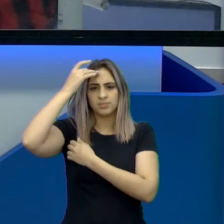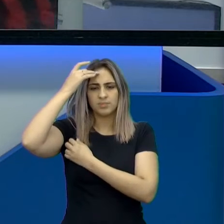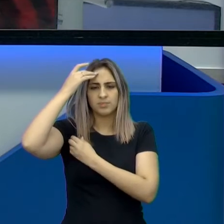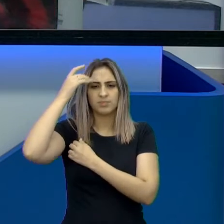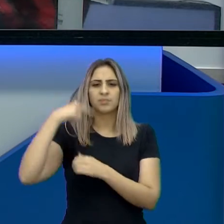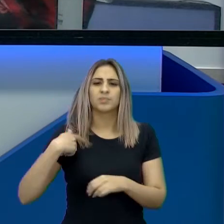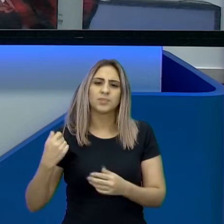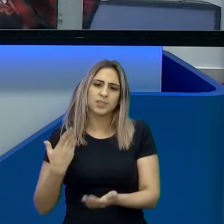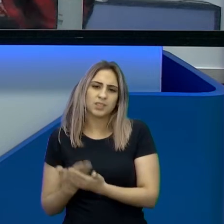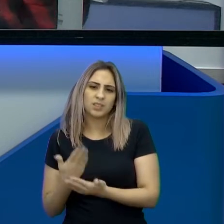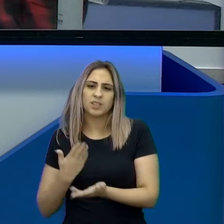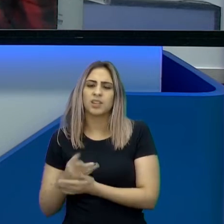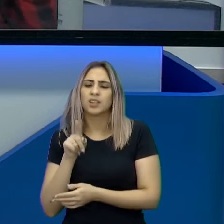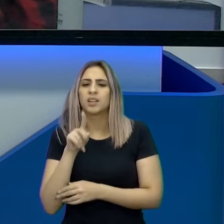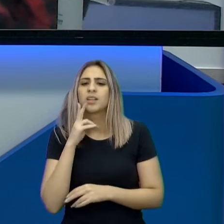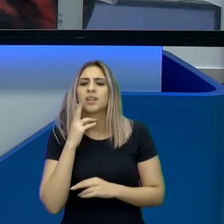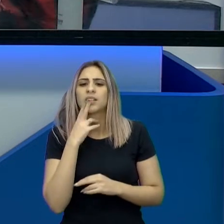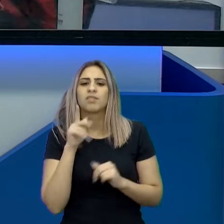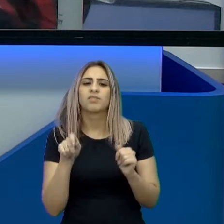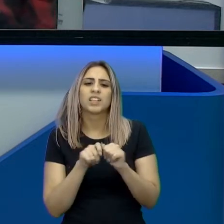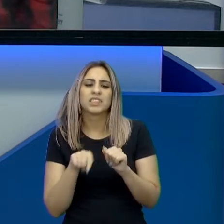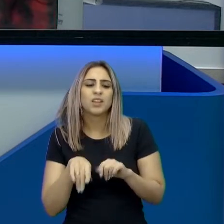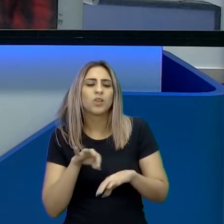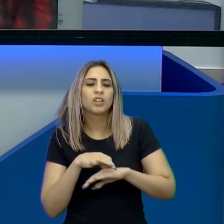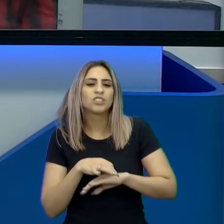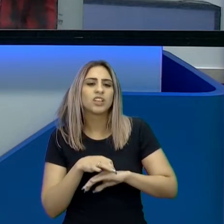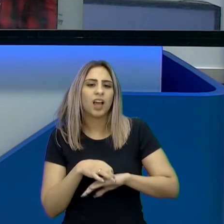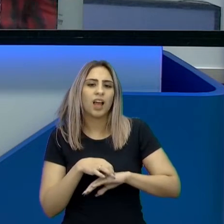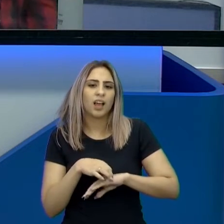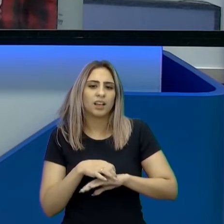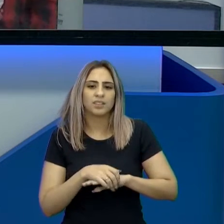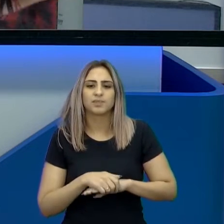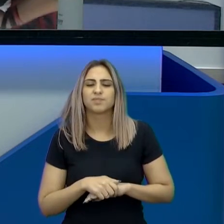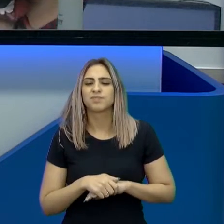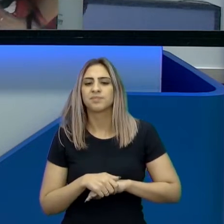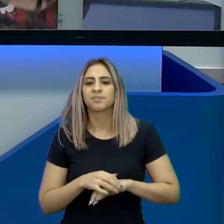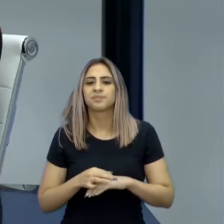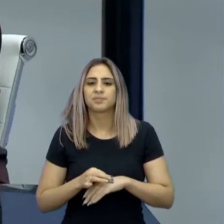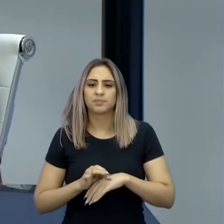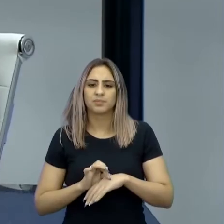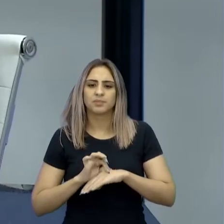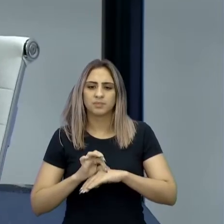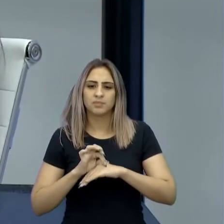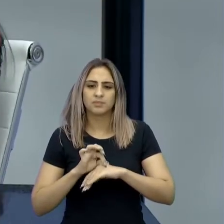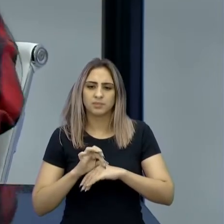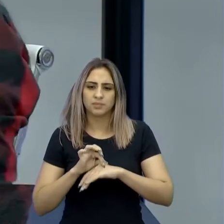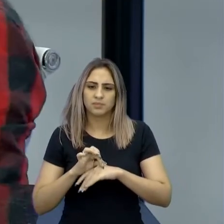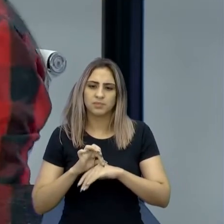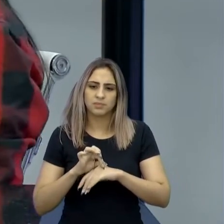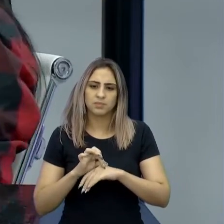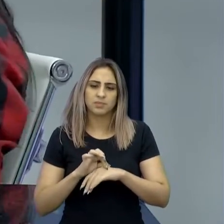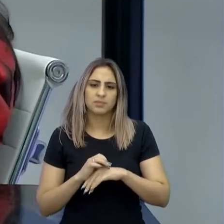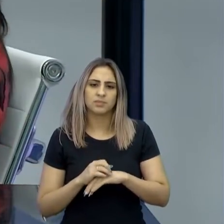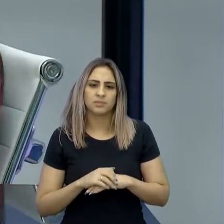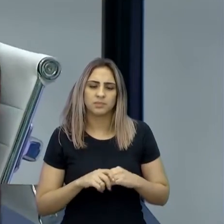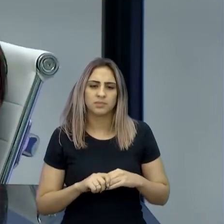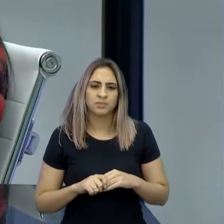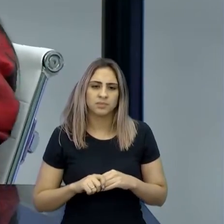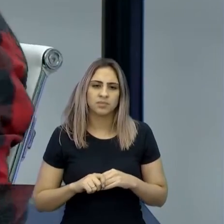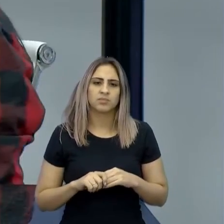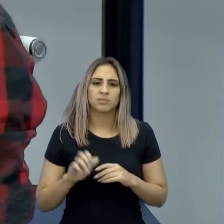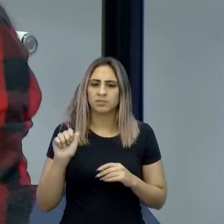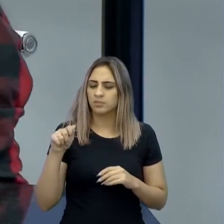que estudar os inuits para outro aprofundamento. Olha só que legal. Olha que demais. Aí eu assisti um documentário, o Nanuque do Norte,